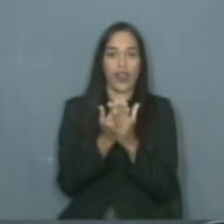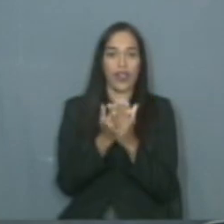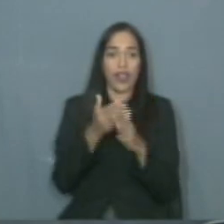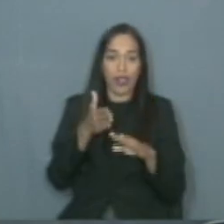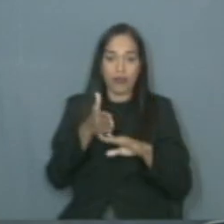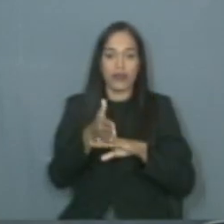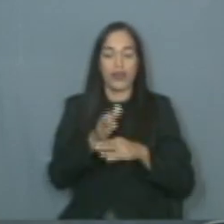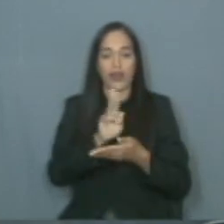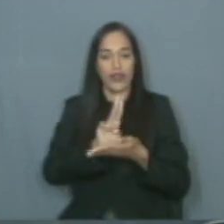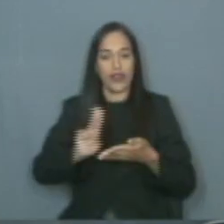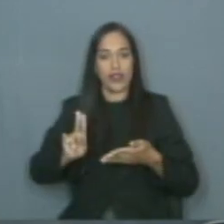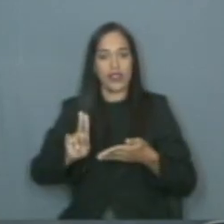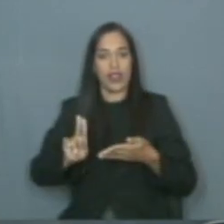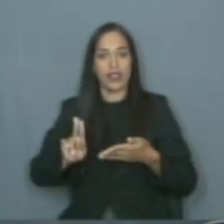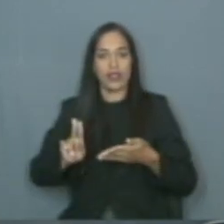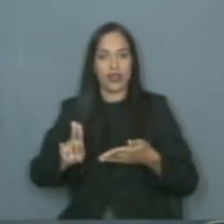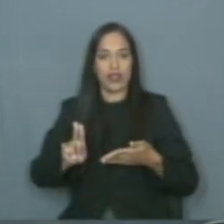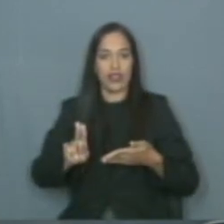universidade, eu pipoque,